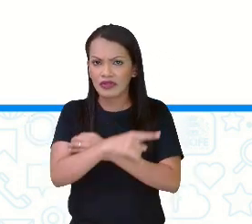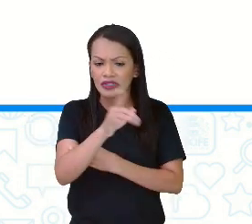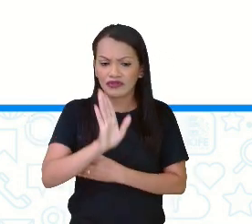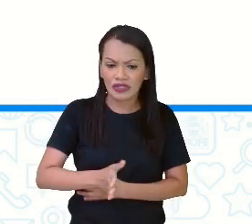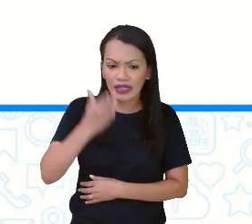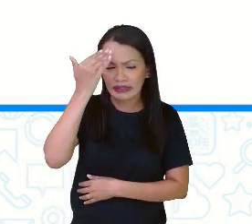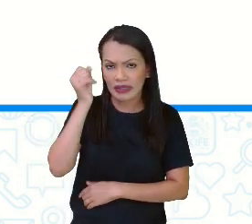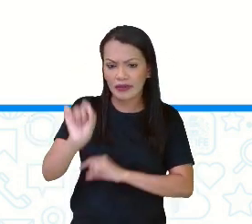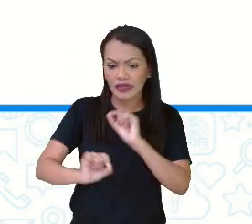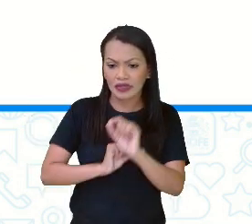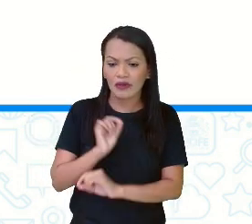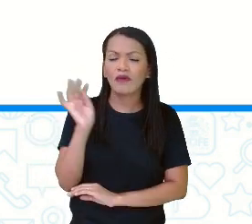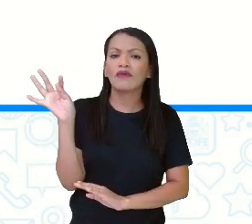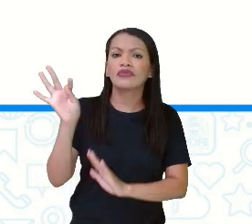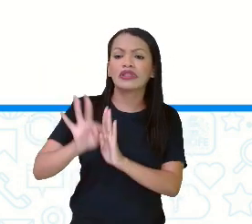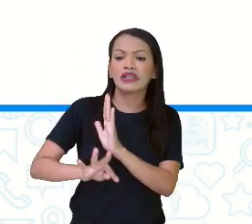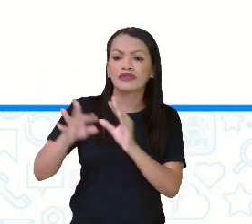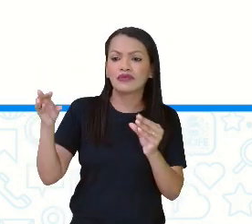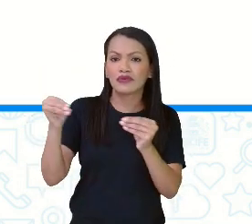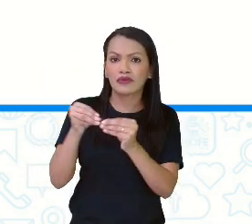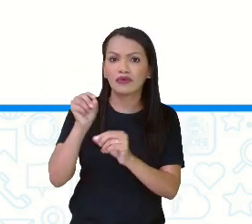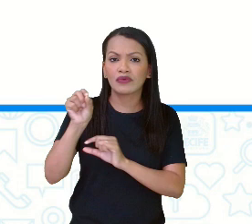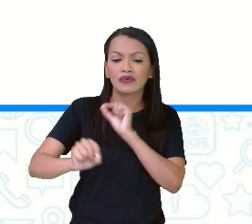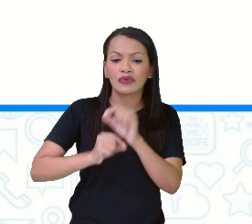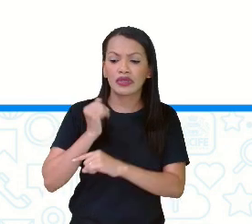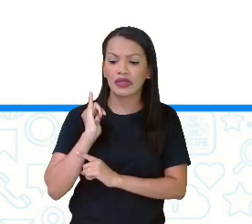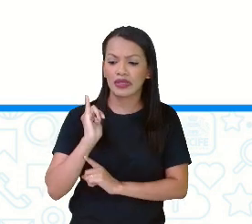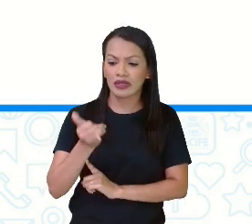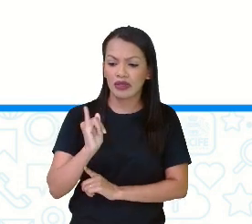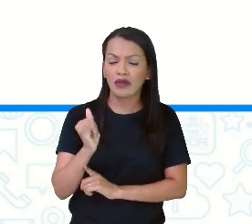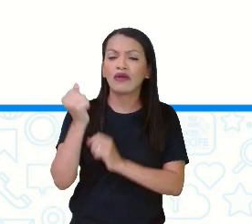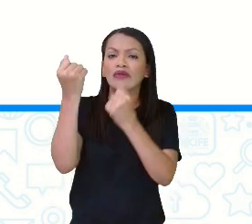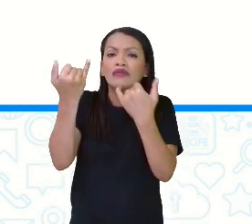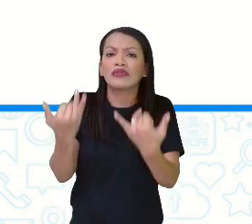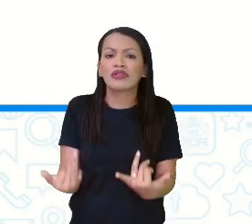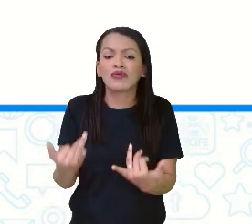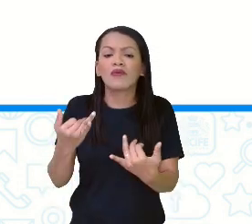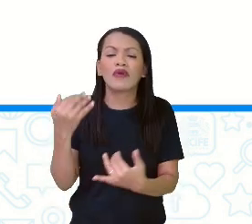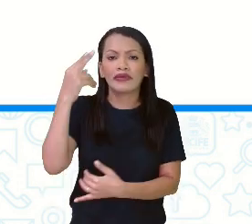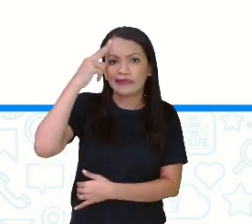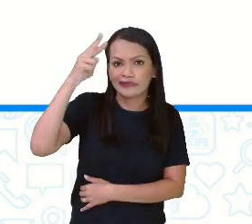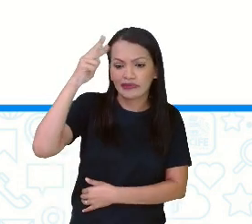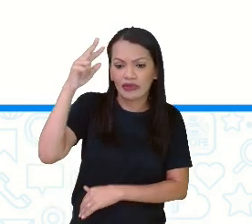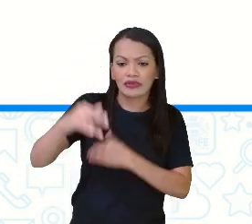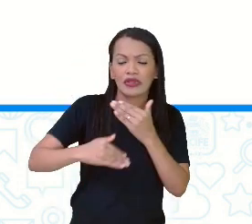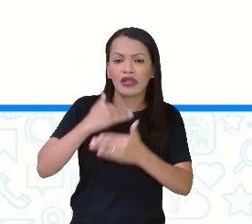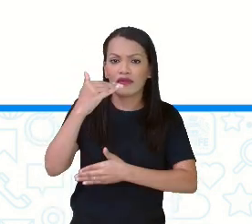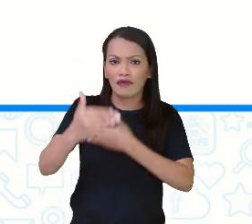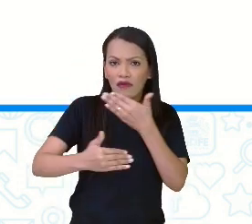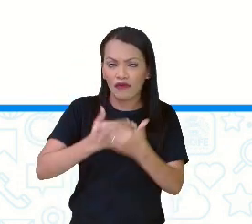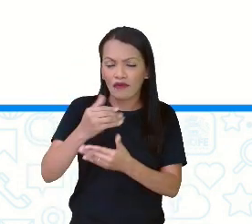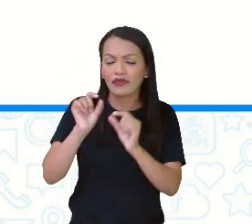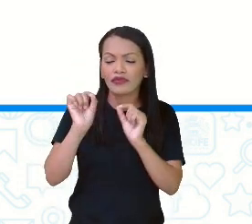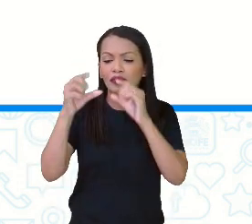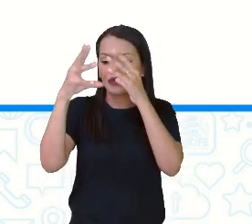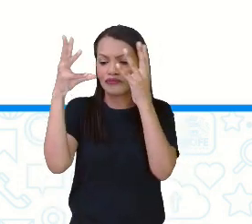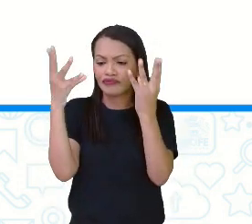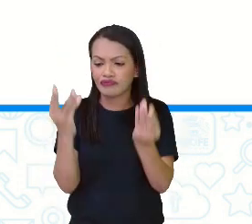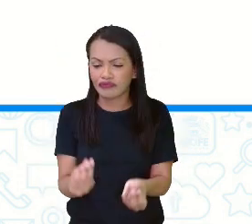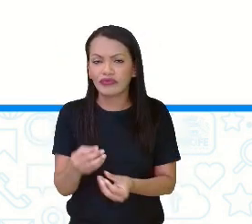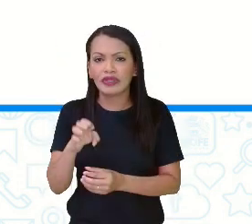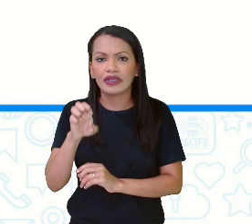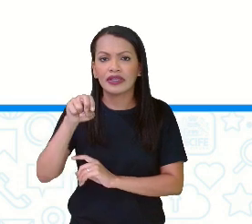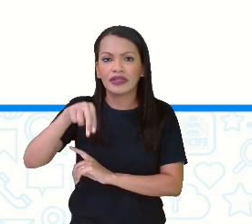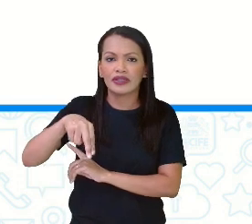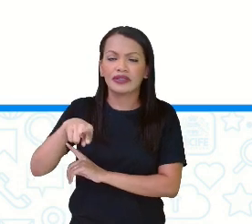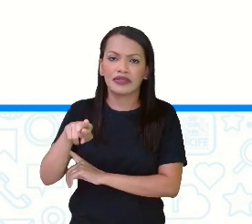conto é um texto curto em que o narrador conta uma história desenvolvida em torno de um enredo, que é uma situação que dá